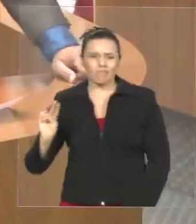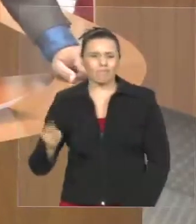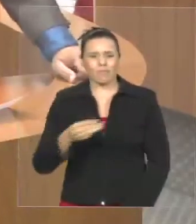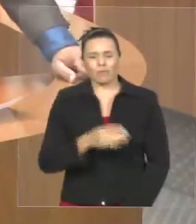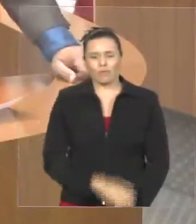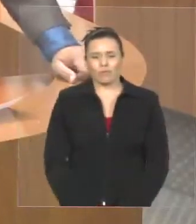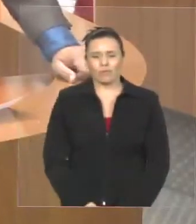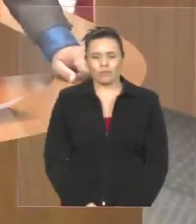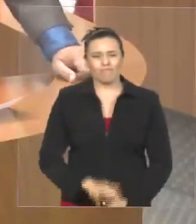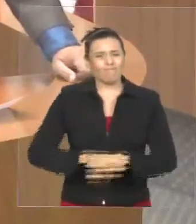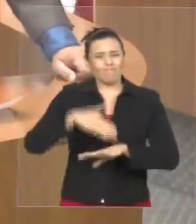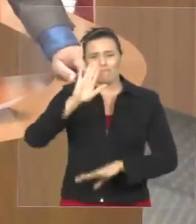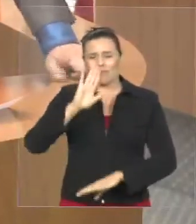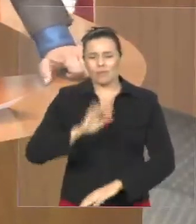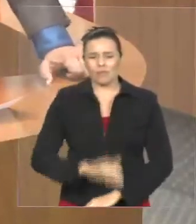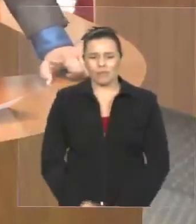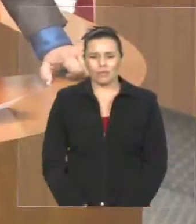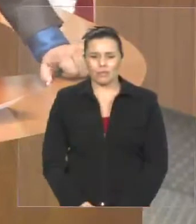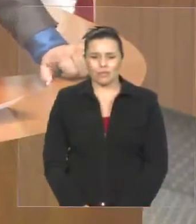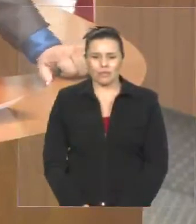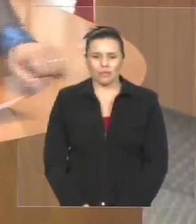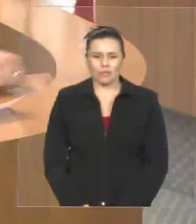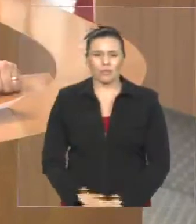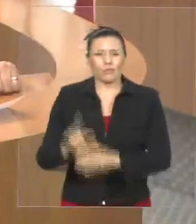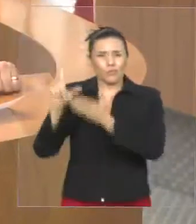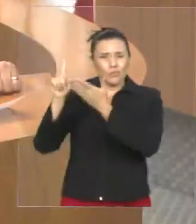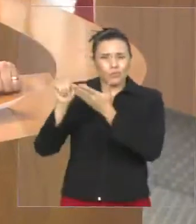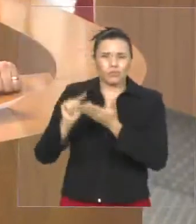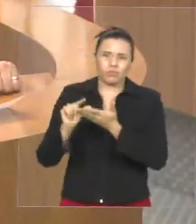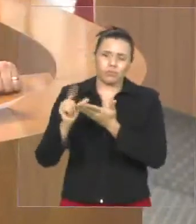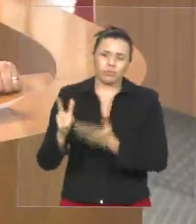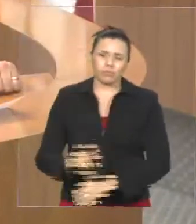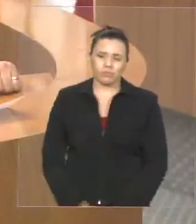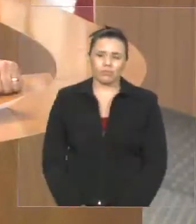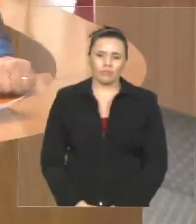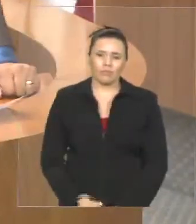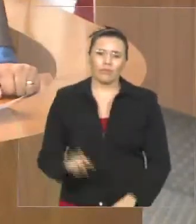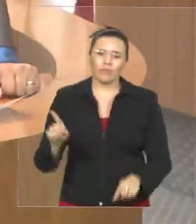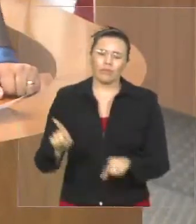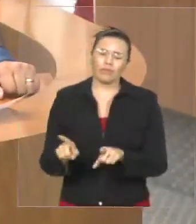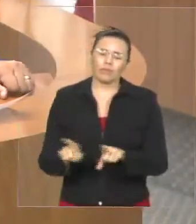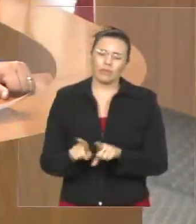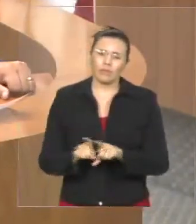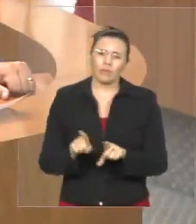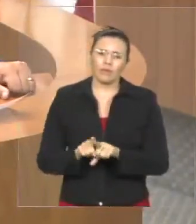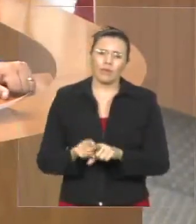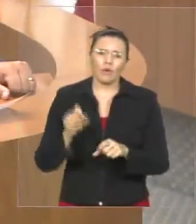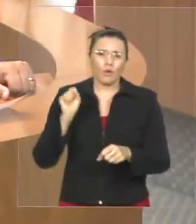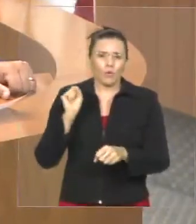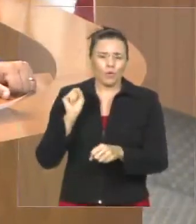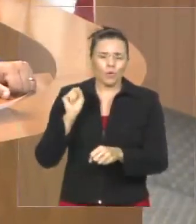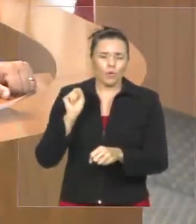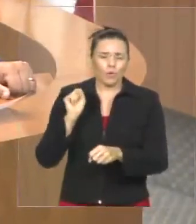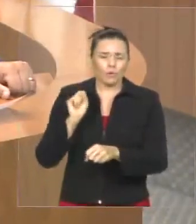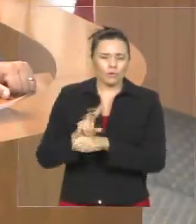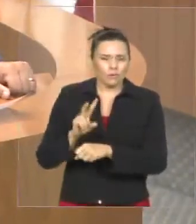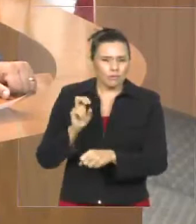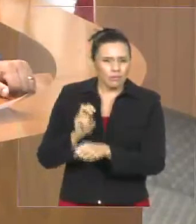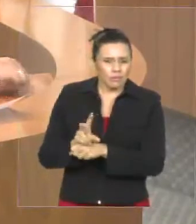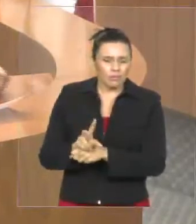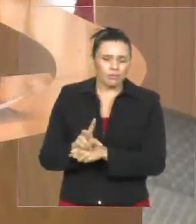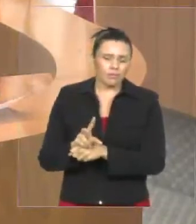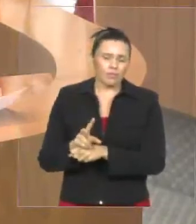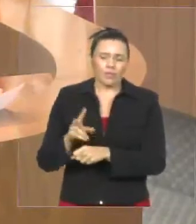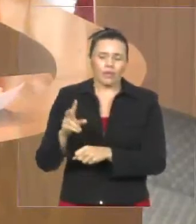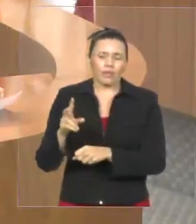para o Estado. Os empréstimos que o governo do Estado tem pago e tem pago em dia, e por isso